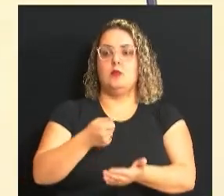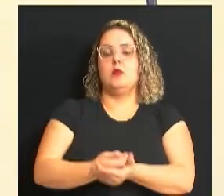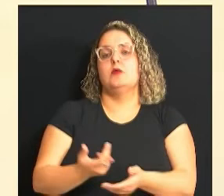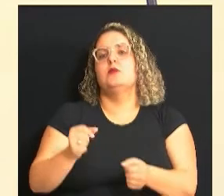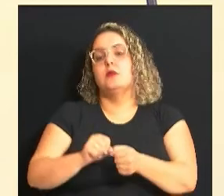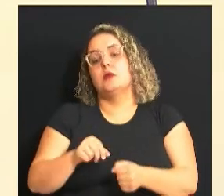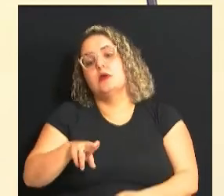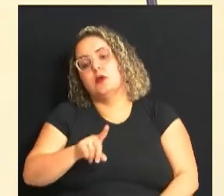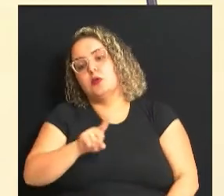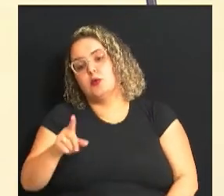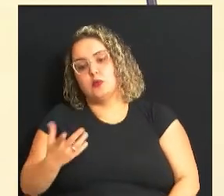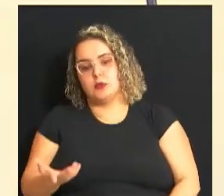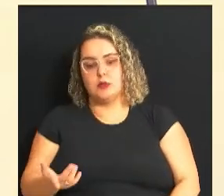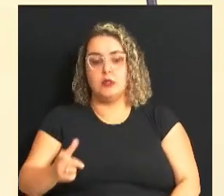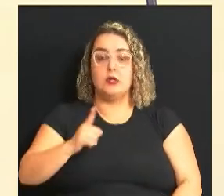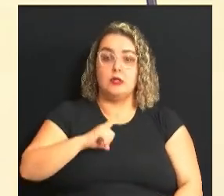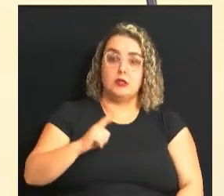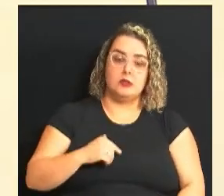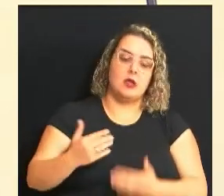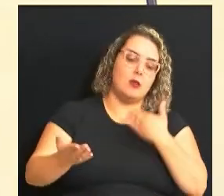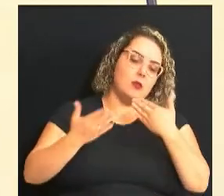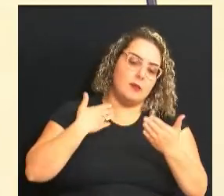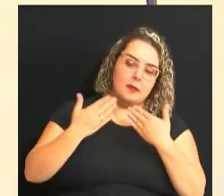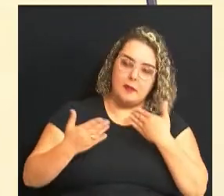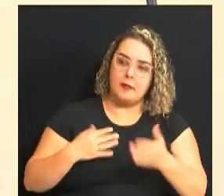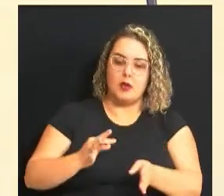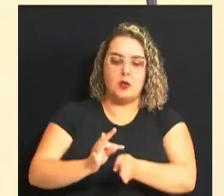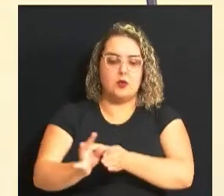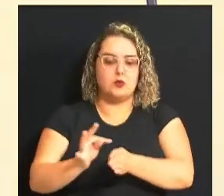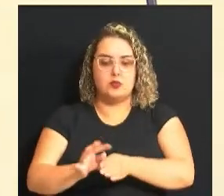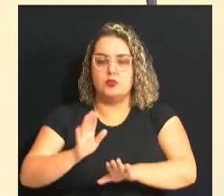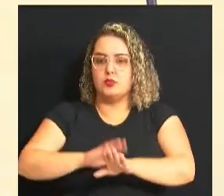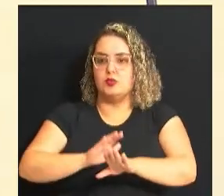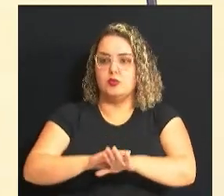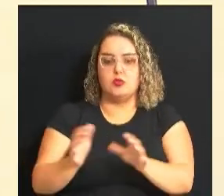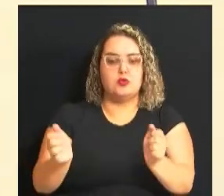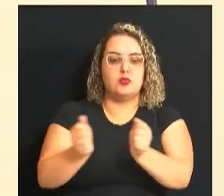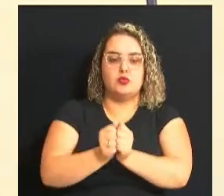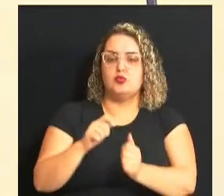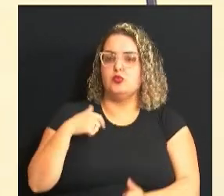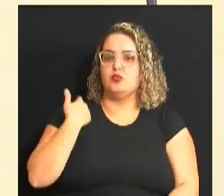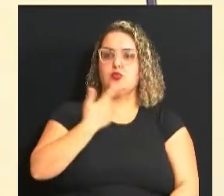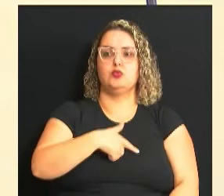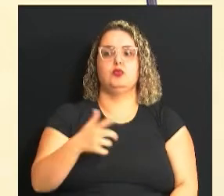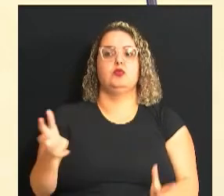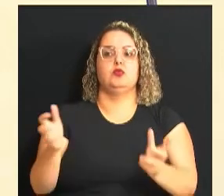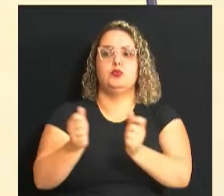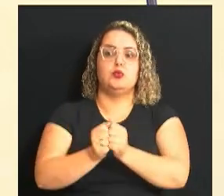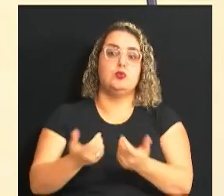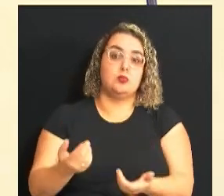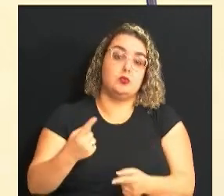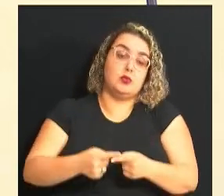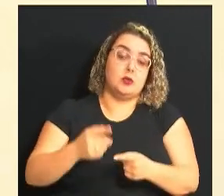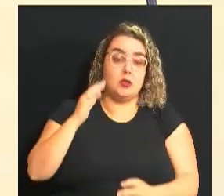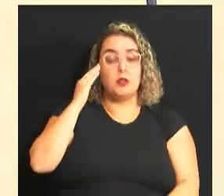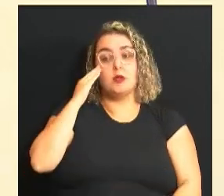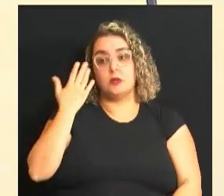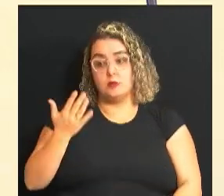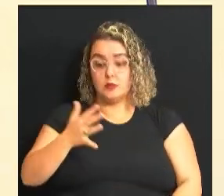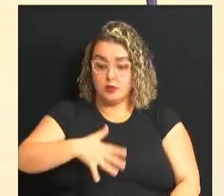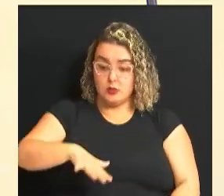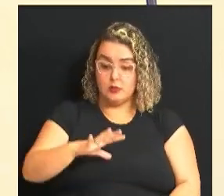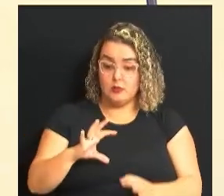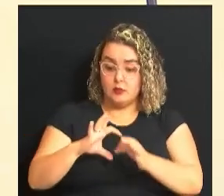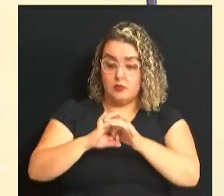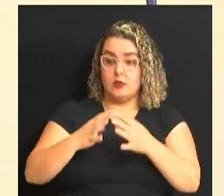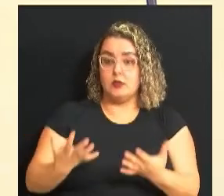mas tem um grande diálogo. O Conselho Tutelar tem atuado junto conosco, junto, porque a gente entende que, para que essa rede seja fortalecida,